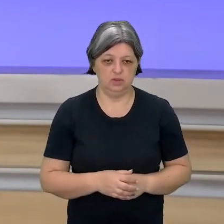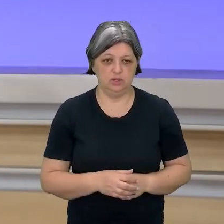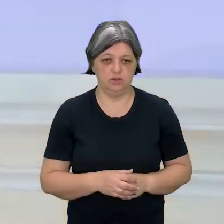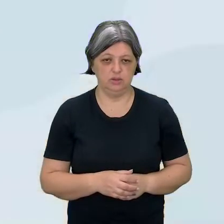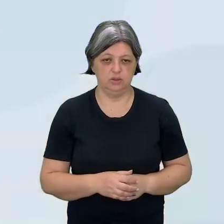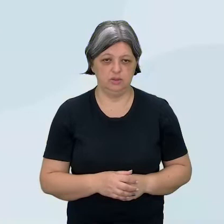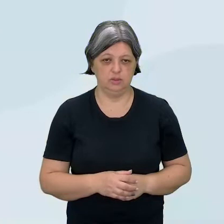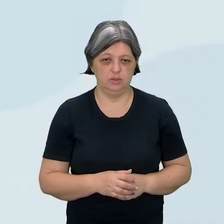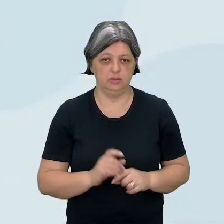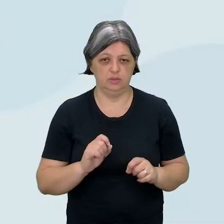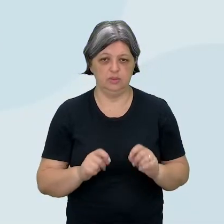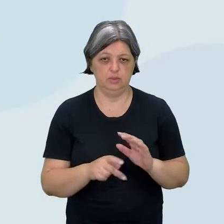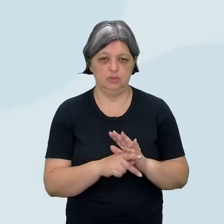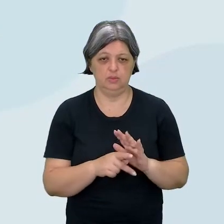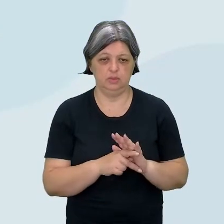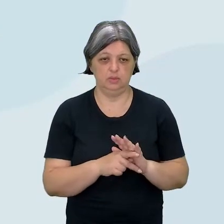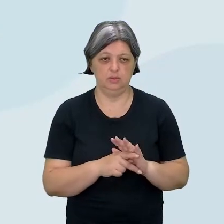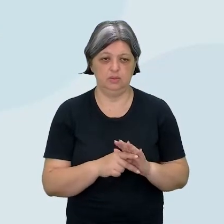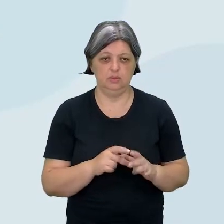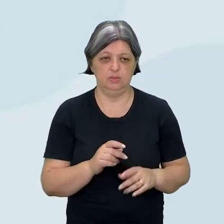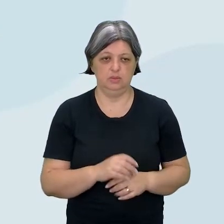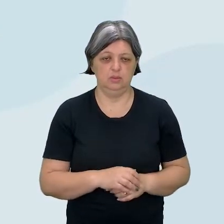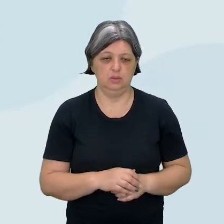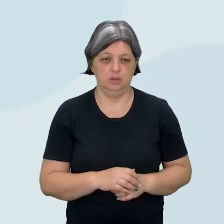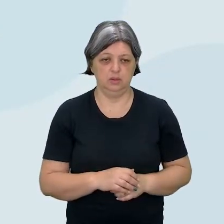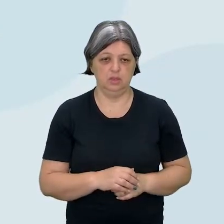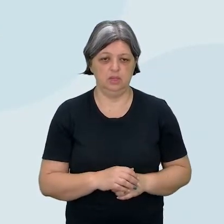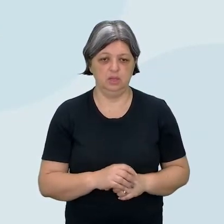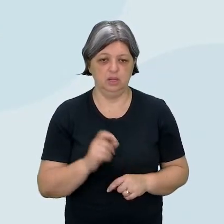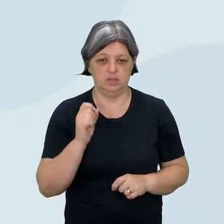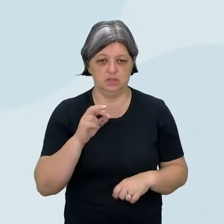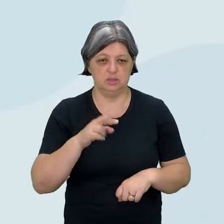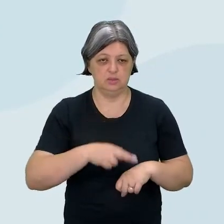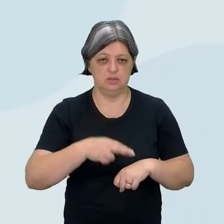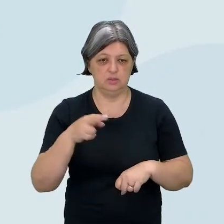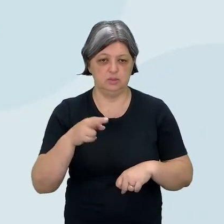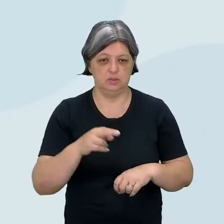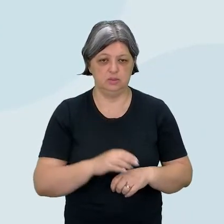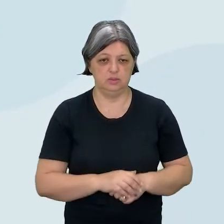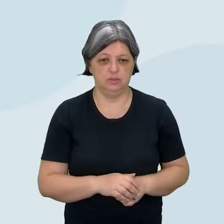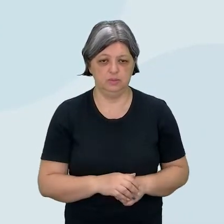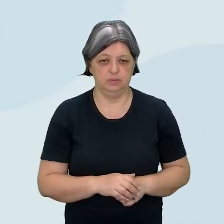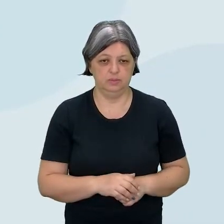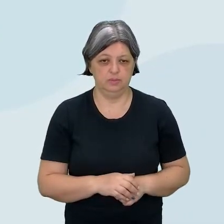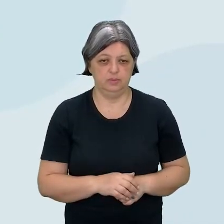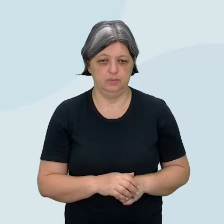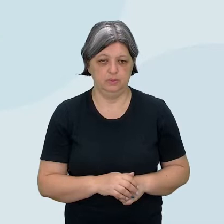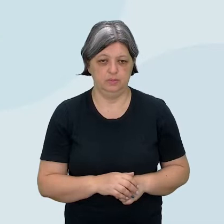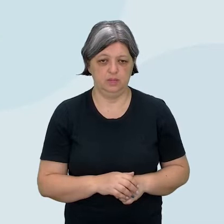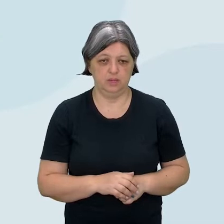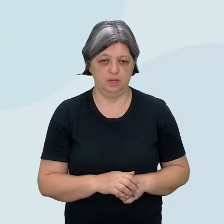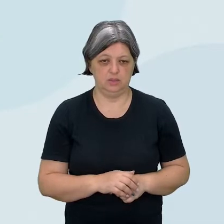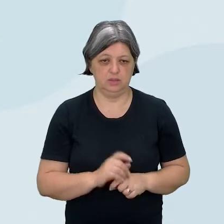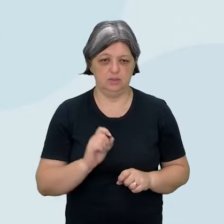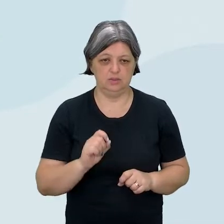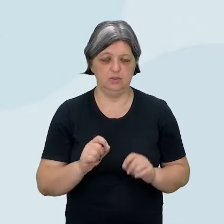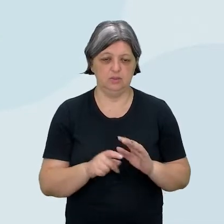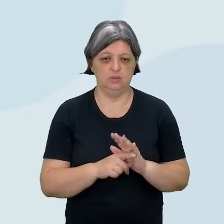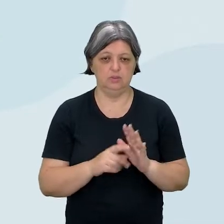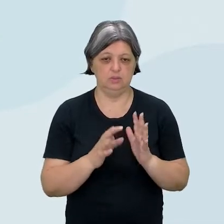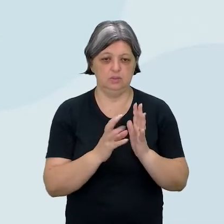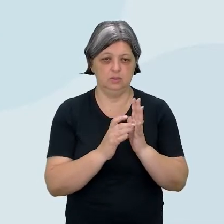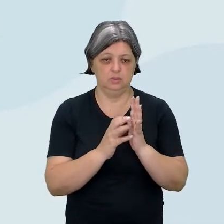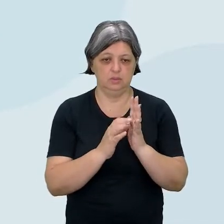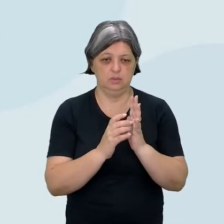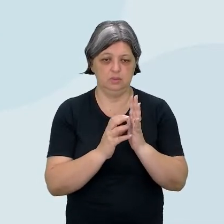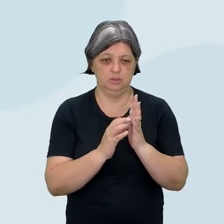os líquens se instalam em rochas, esses líquens eles começam aí, olha, uma produção de ácidos que